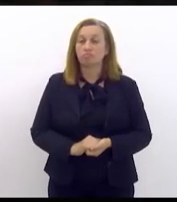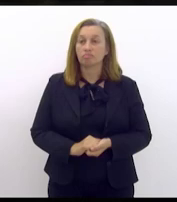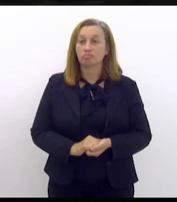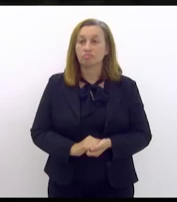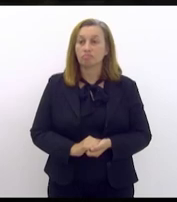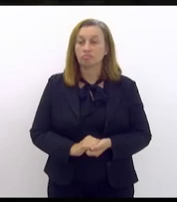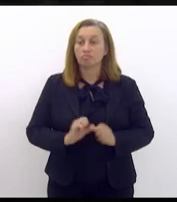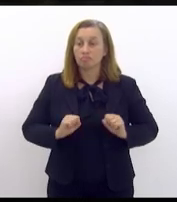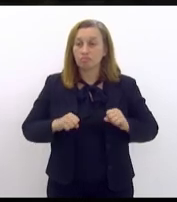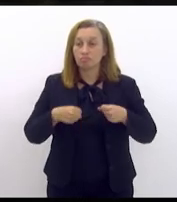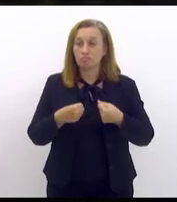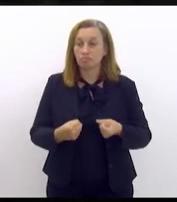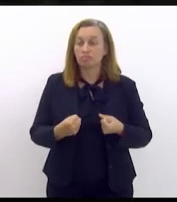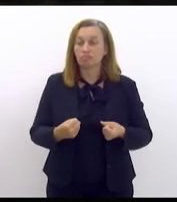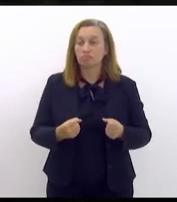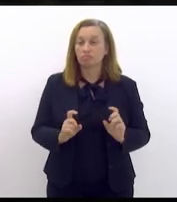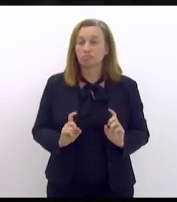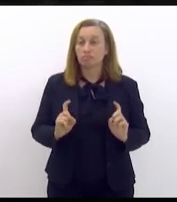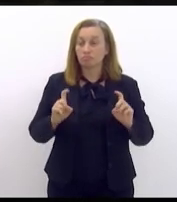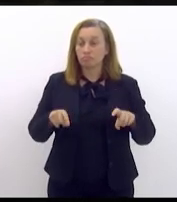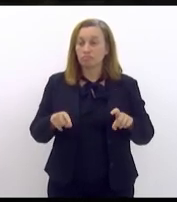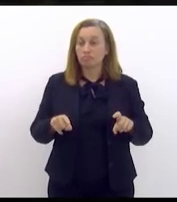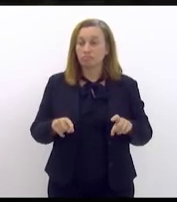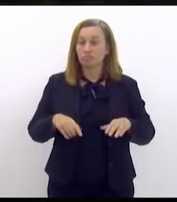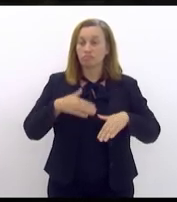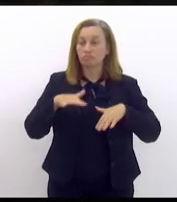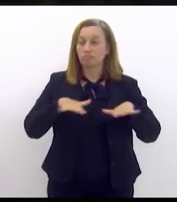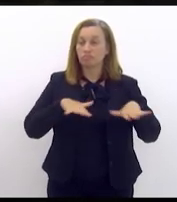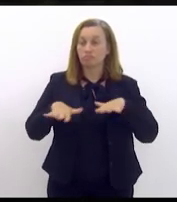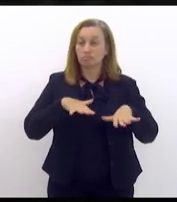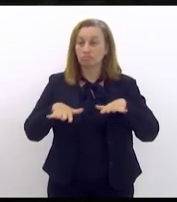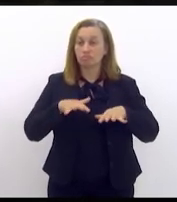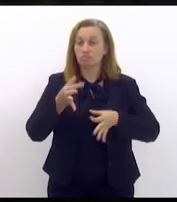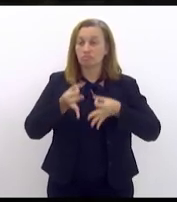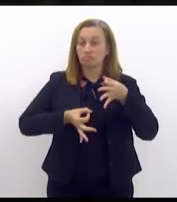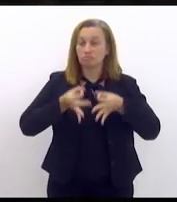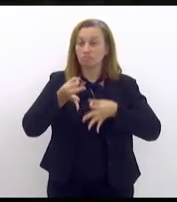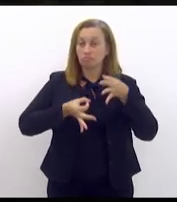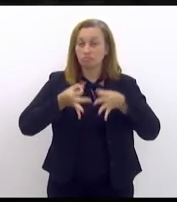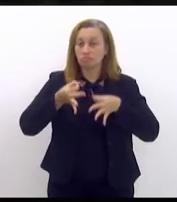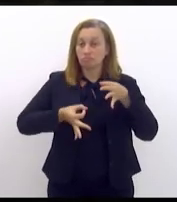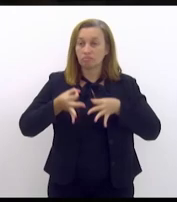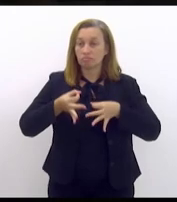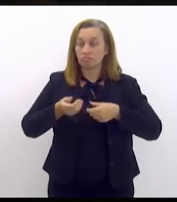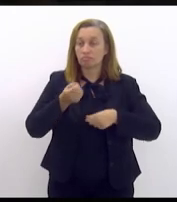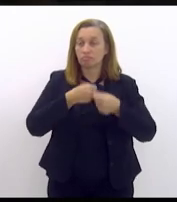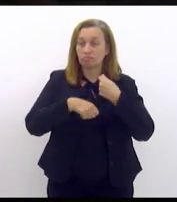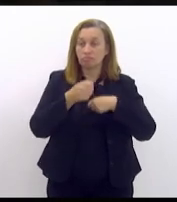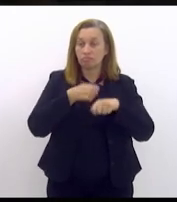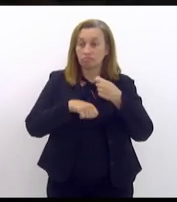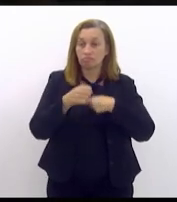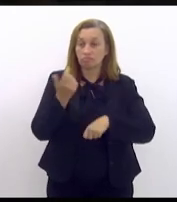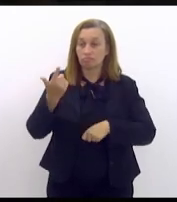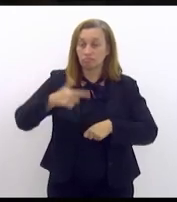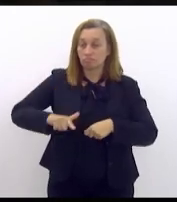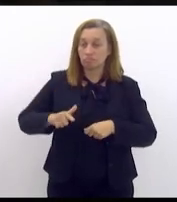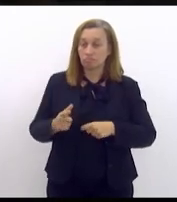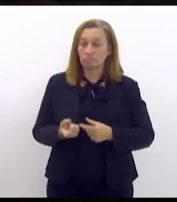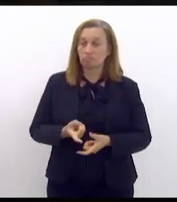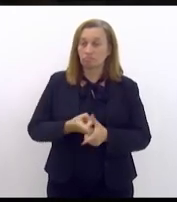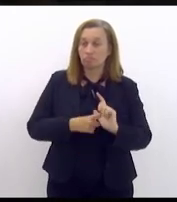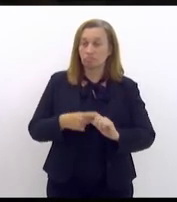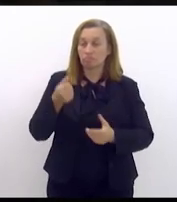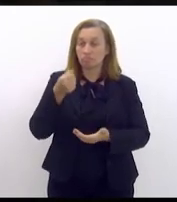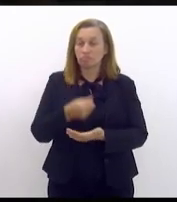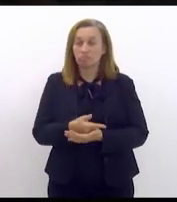empenhando os esforços do nosso gabinete nesse movimento justíssimo de renegociação da dívida do